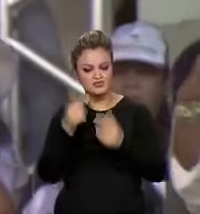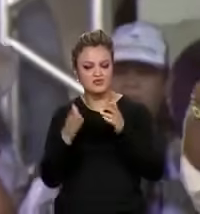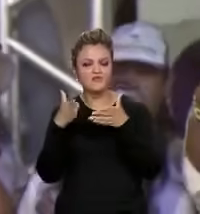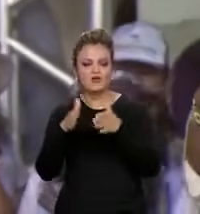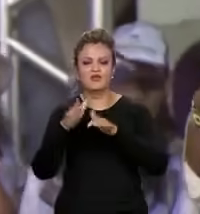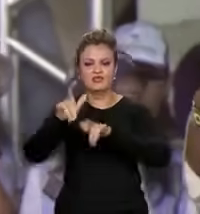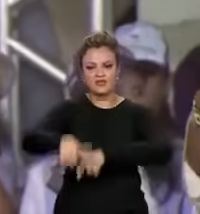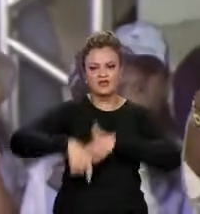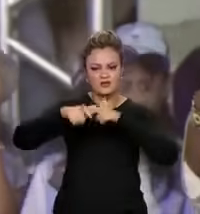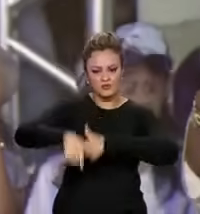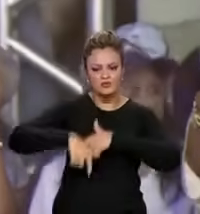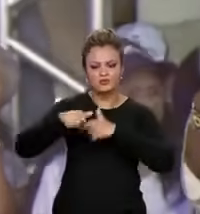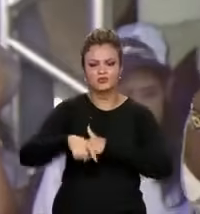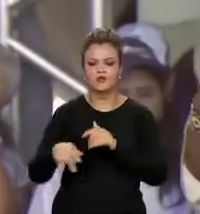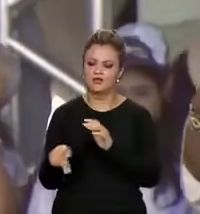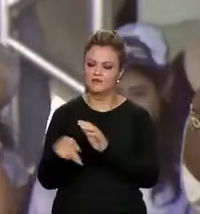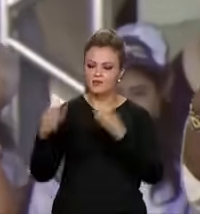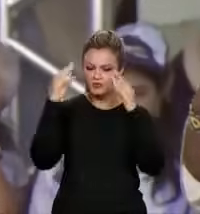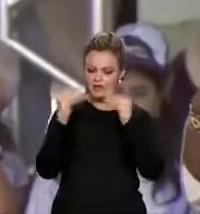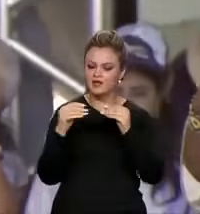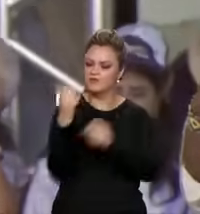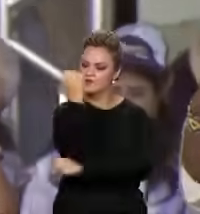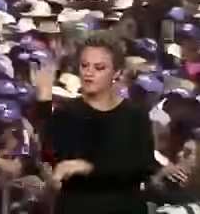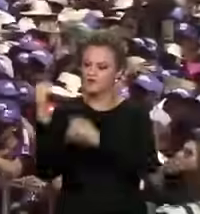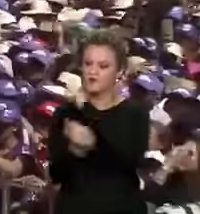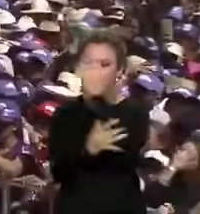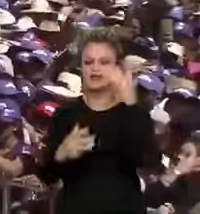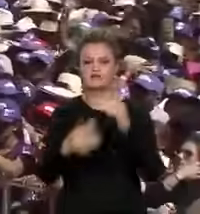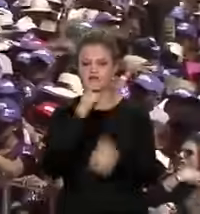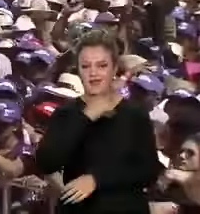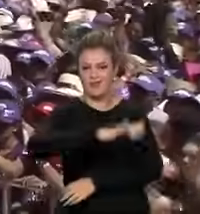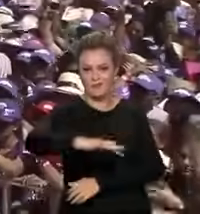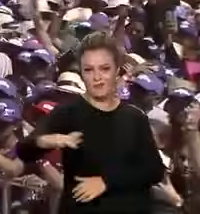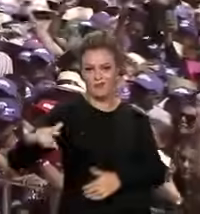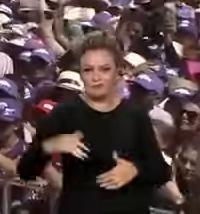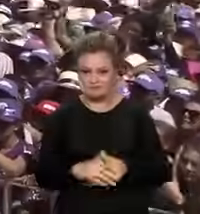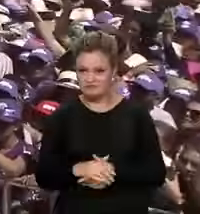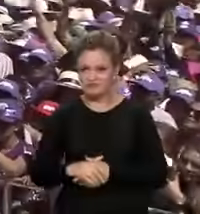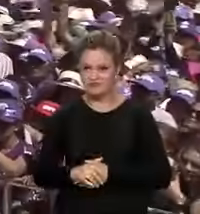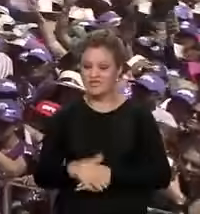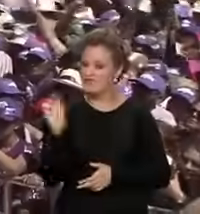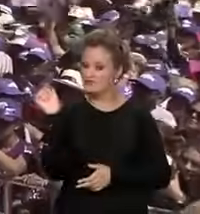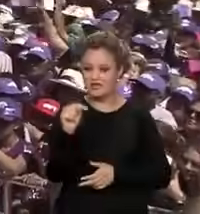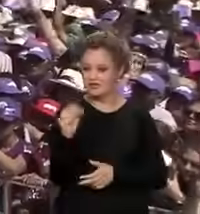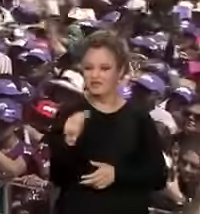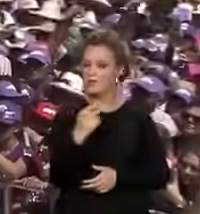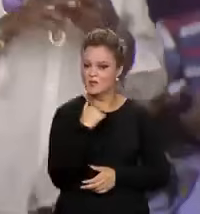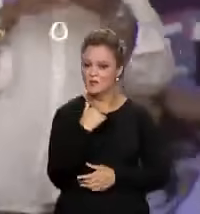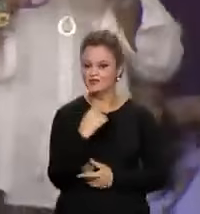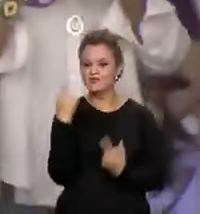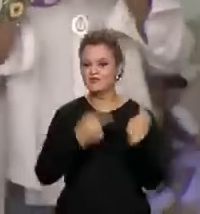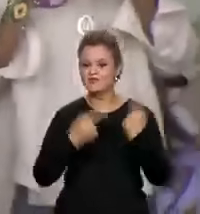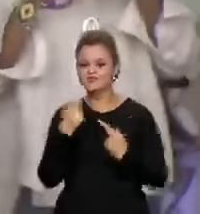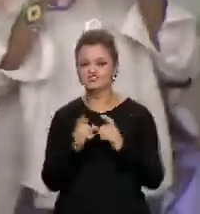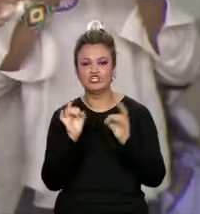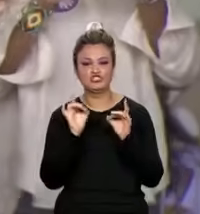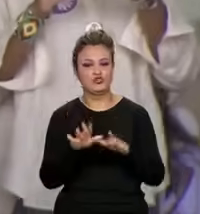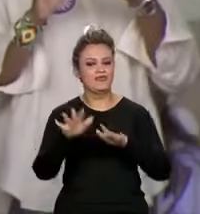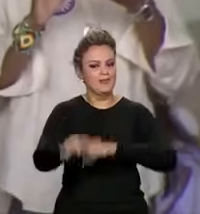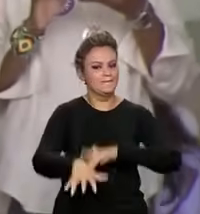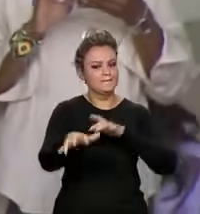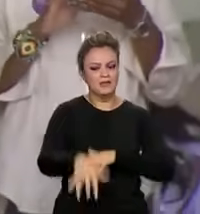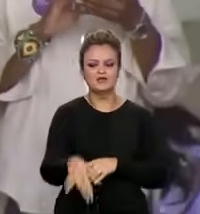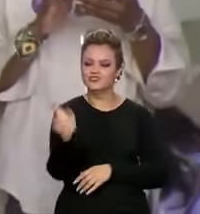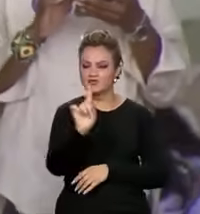as mulheres agricultoras do campo da floresta das águas essa não pode ser uma política só da